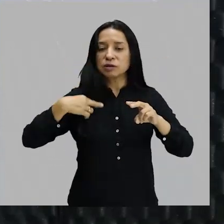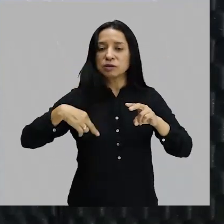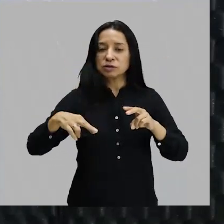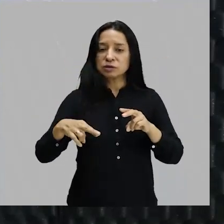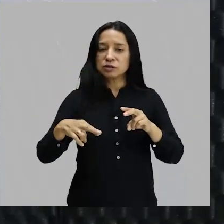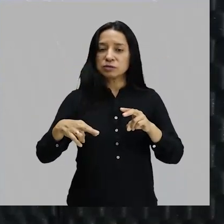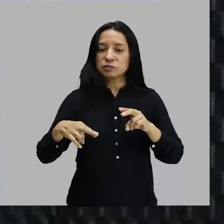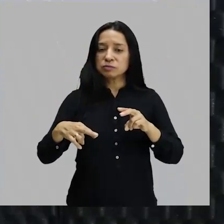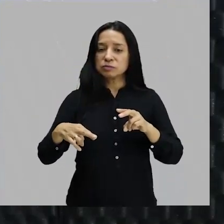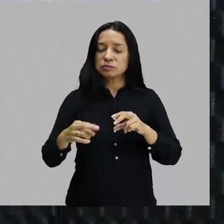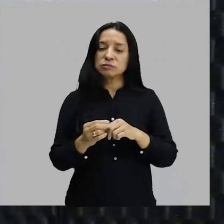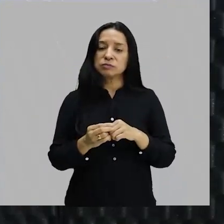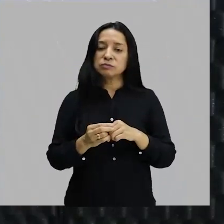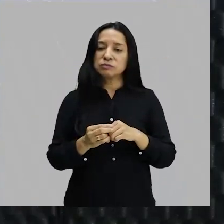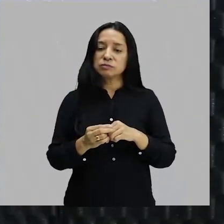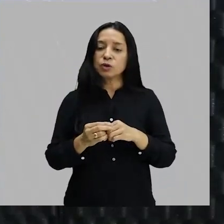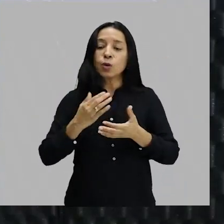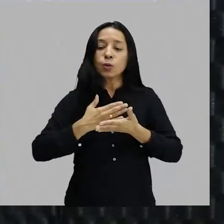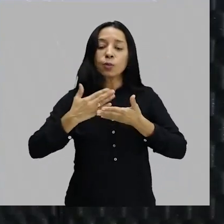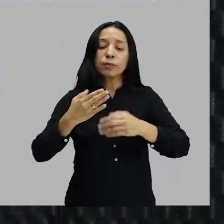são adotados desde a Idade Média.